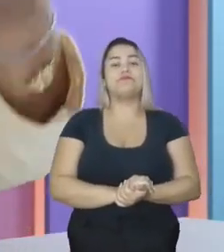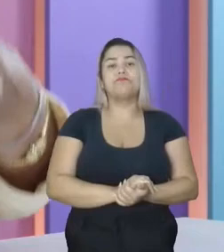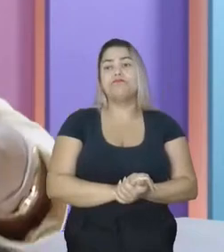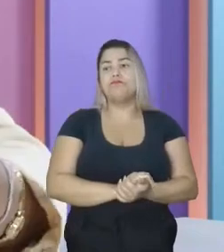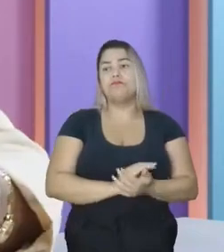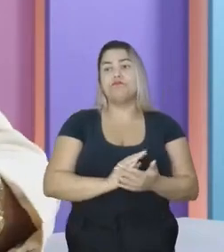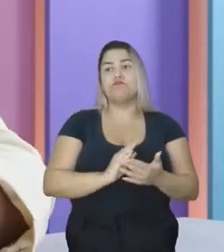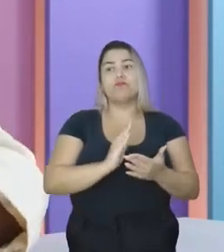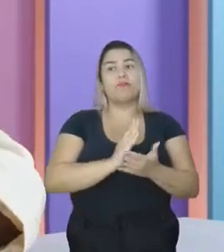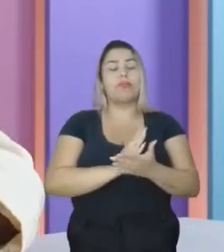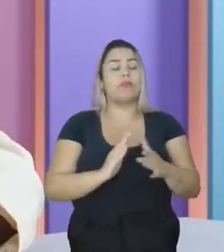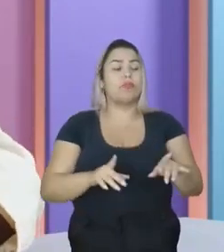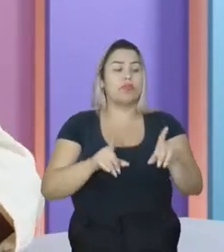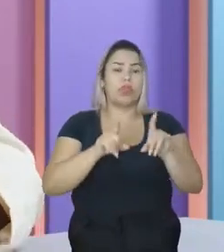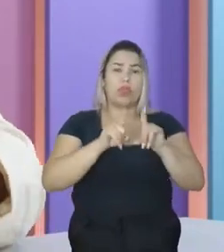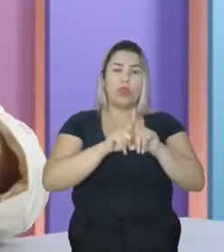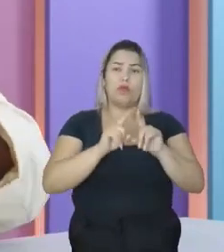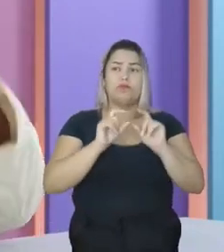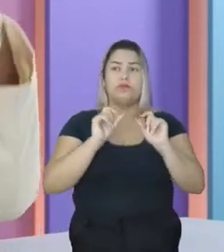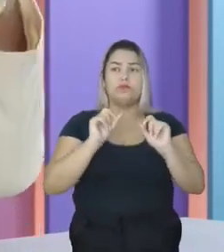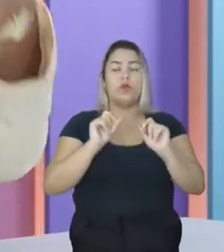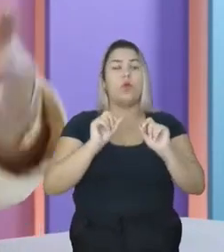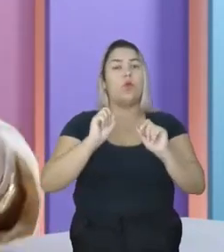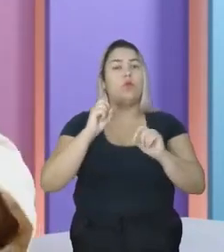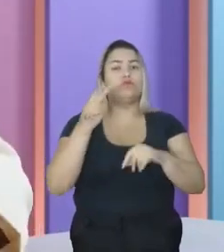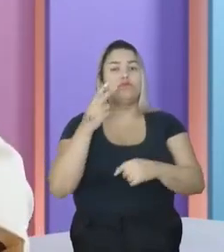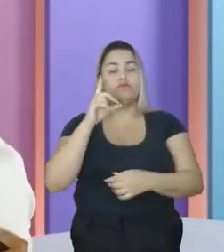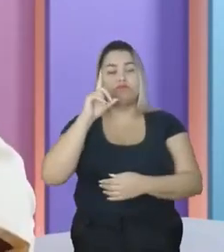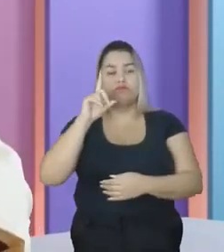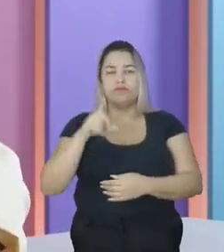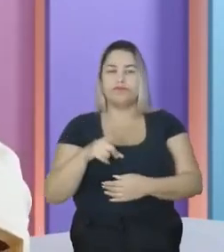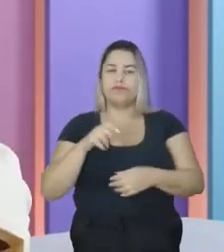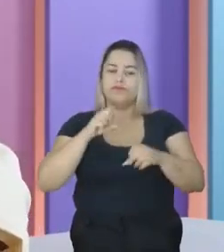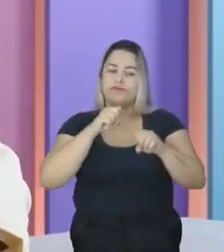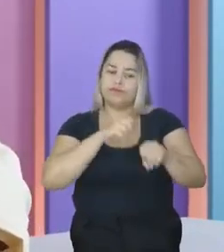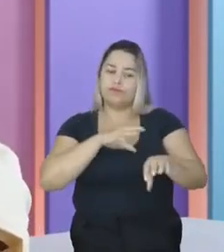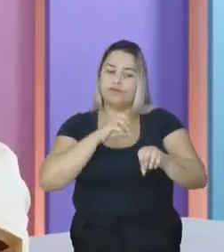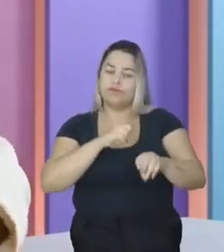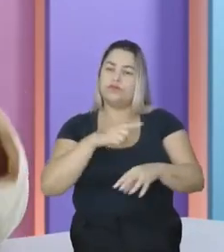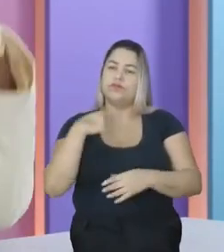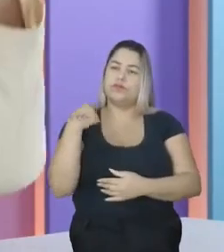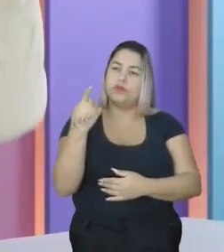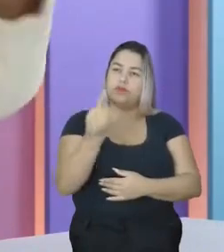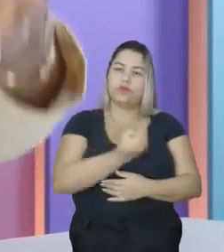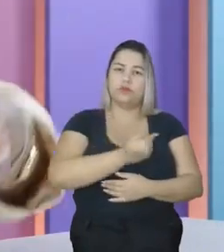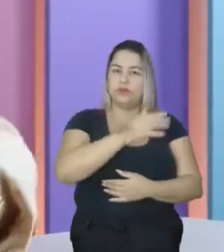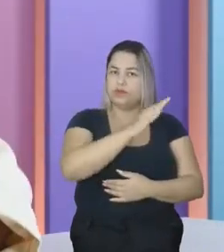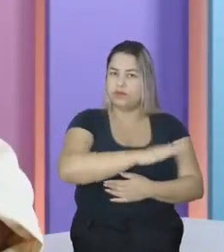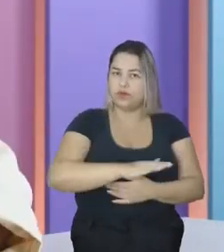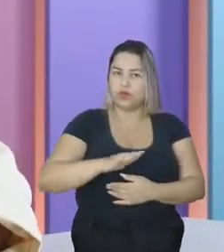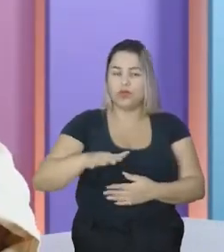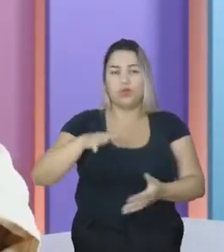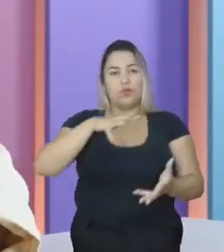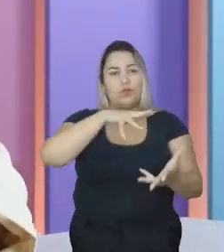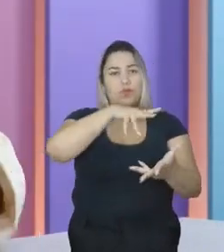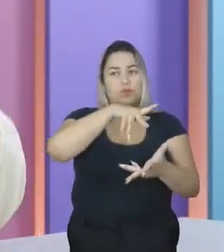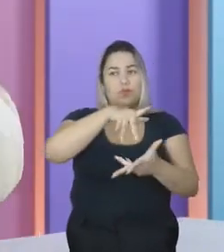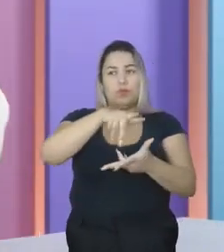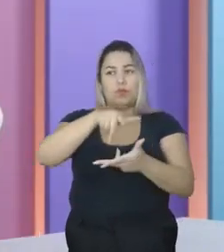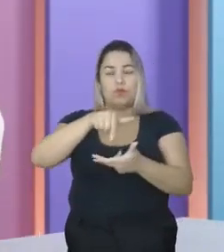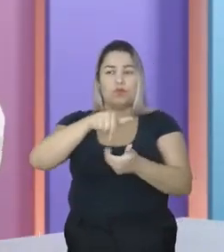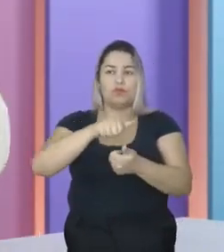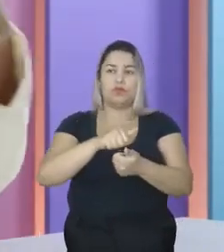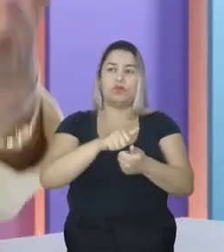rompesse com o eurocentrismo, né? Ou seja, de ensinar para as nossas crianças que o mundo gira em torno de